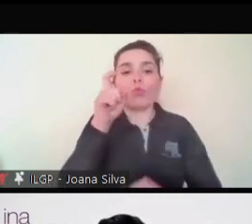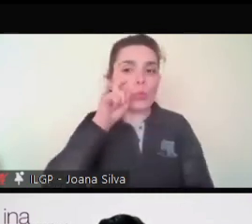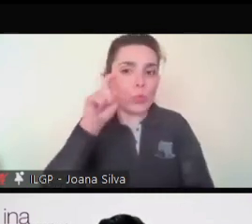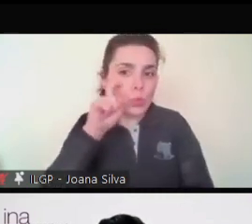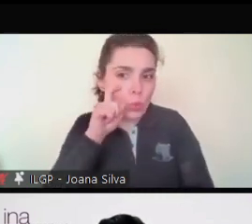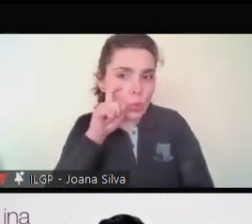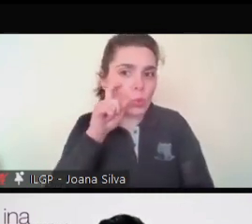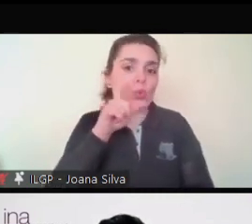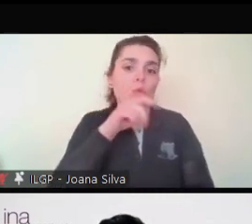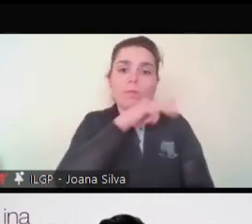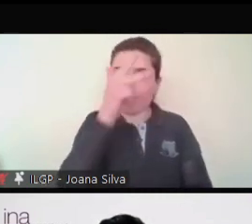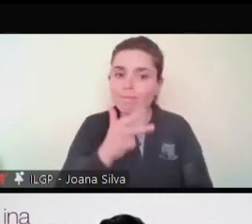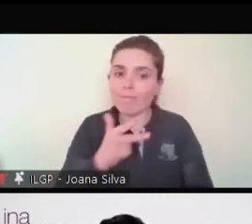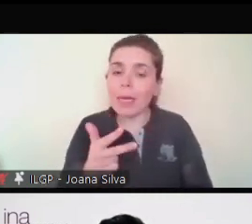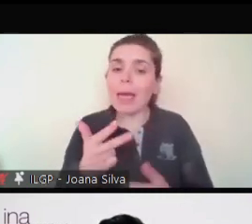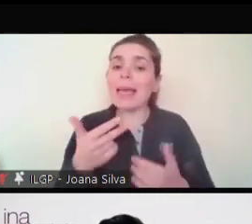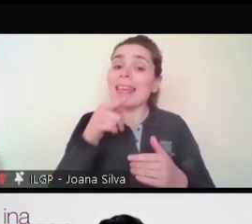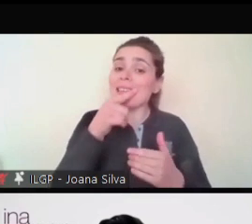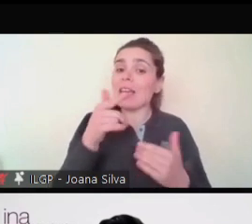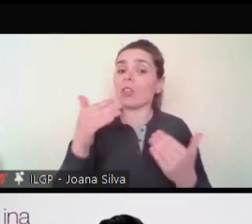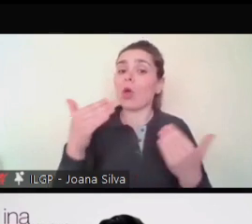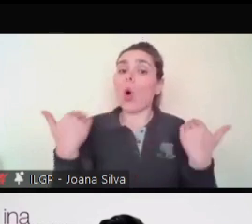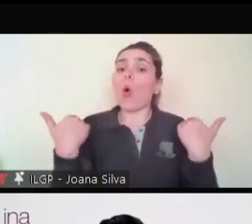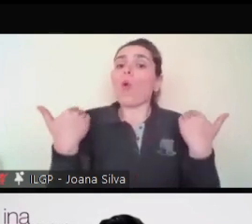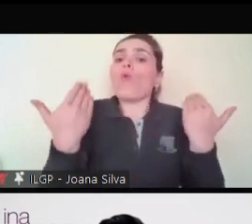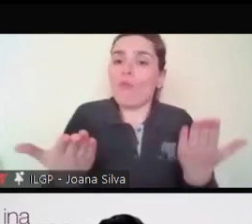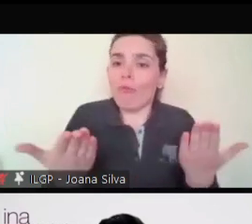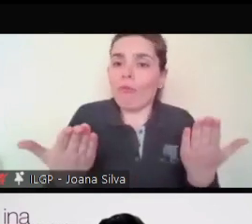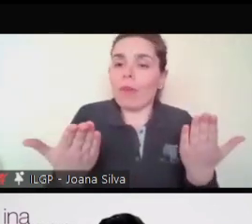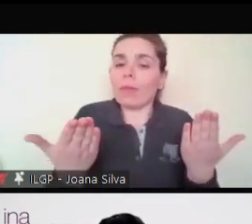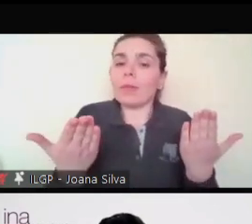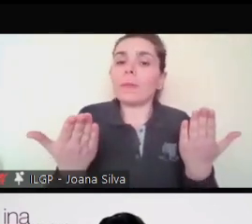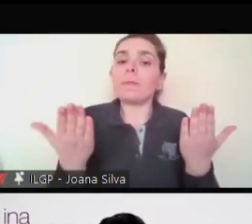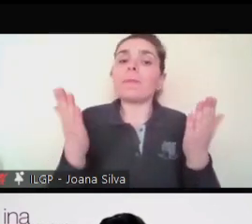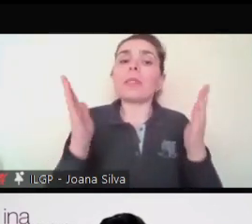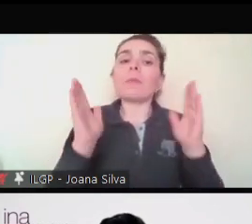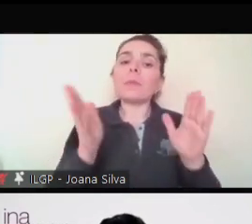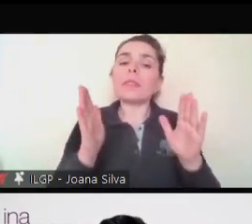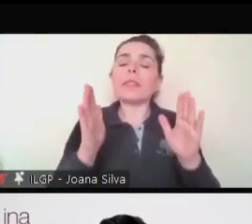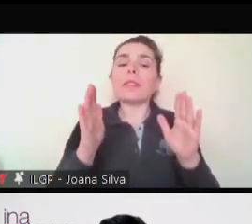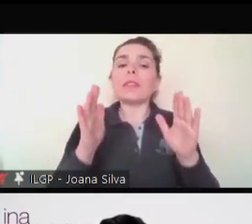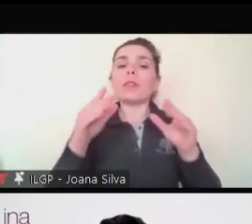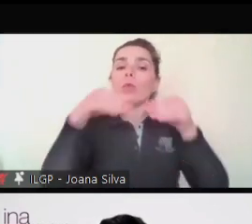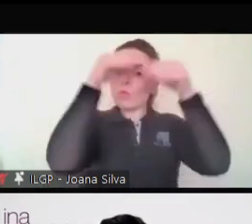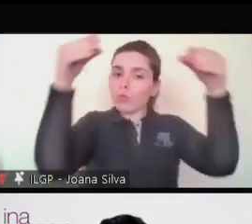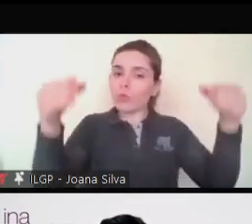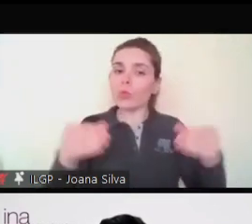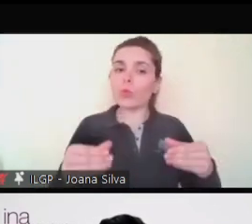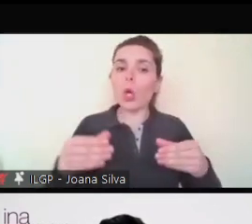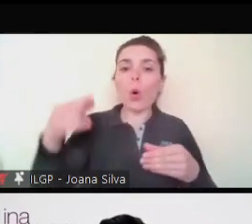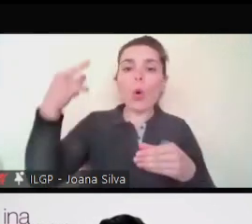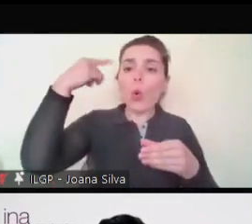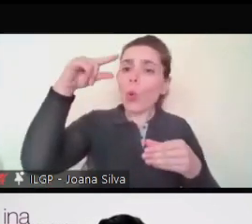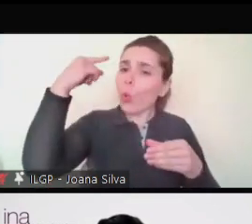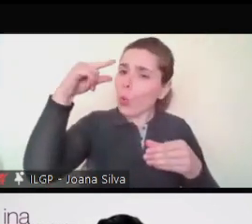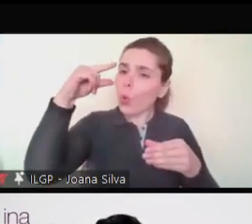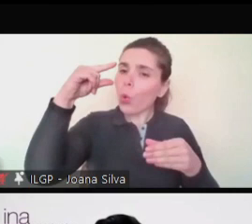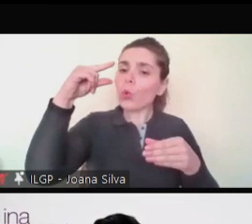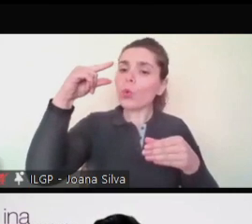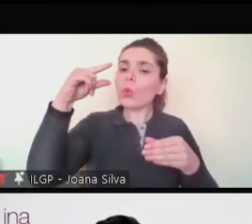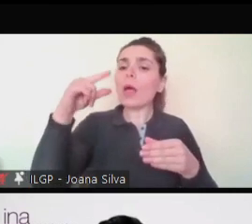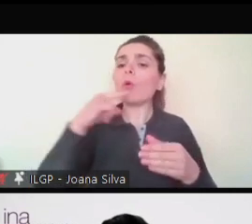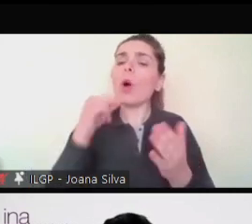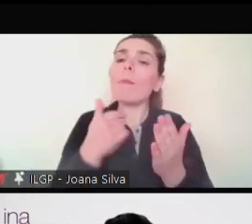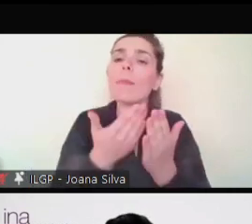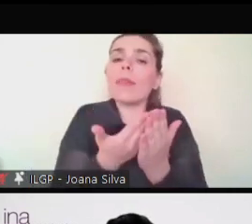no sentido daquela oferta que entregamos ao cidadão seja cada vez mais num portal único de serviços, assente naquilo que atualmente se